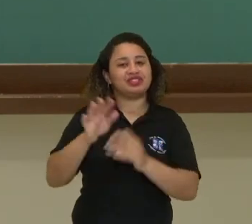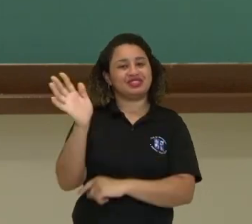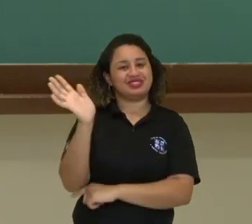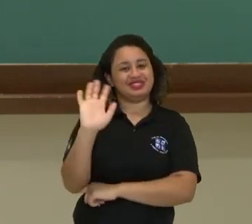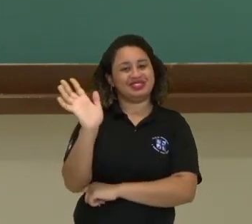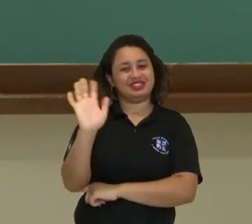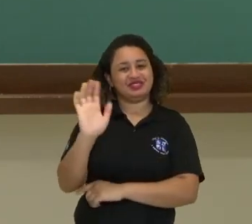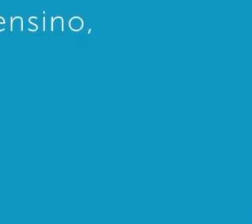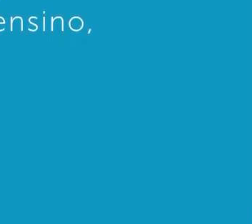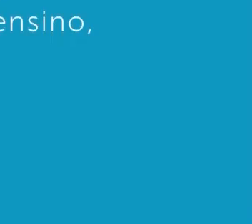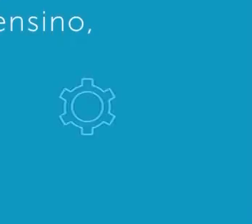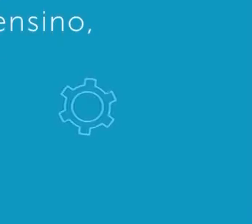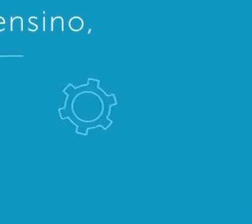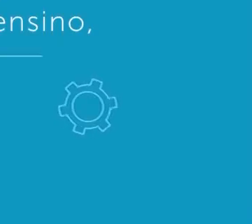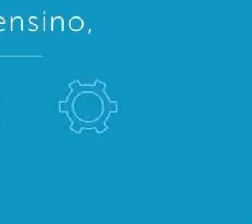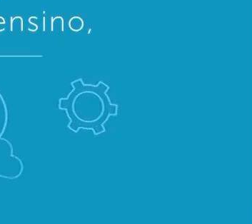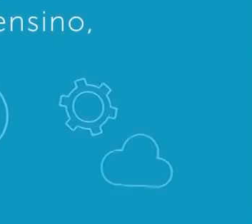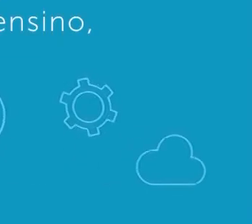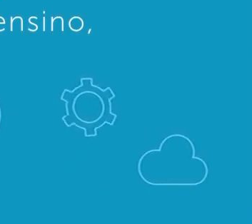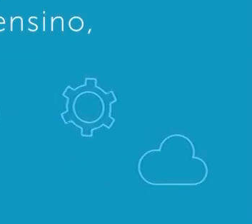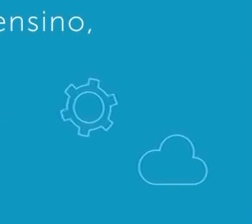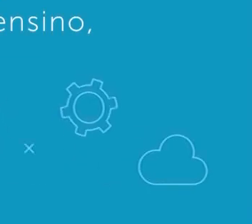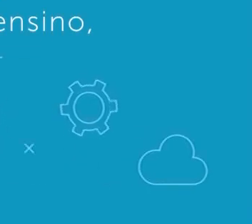gostado e até a próxima um